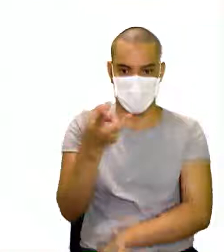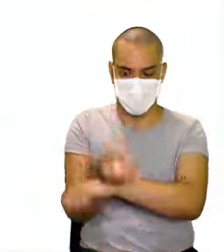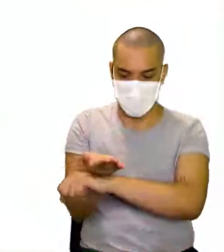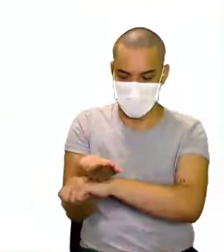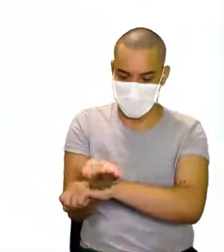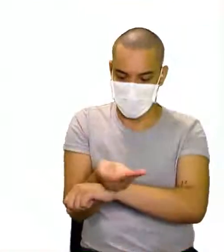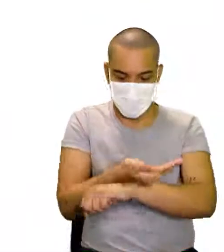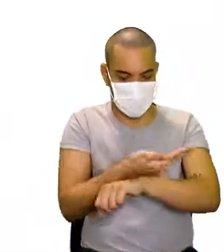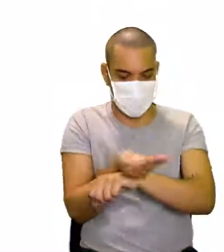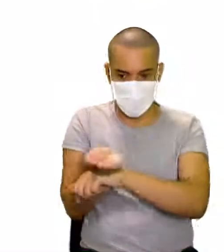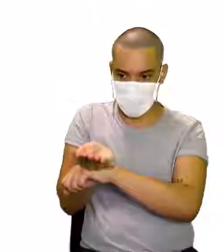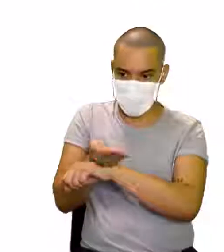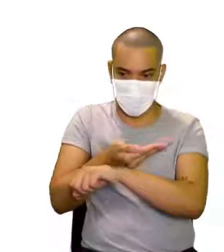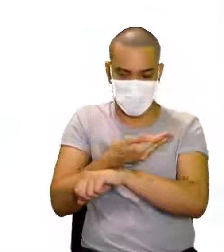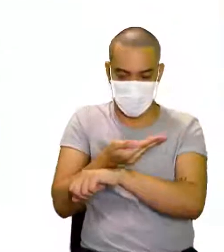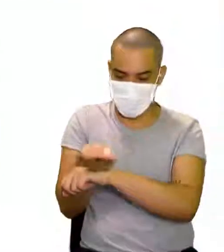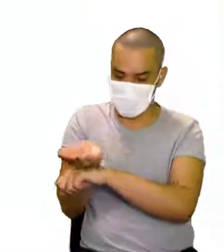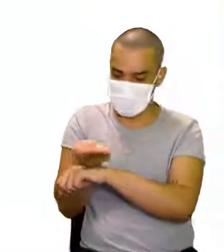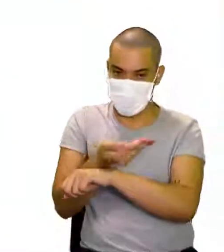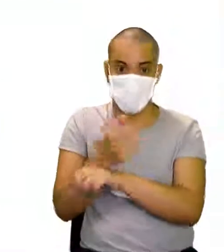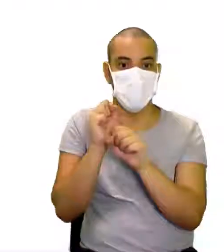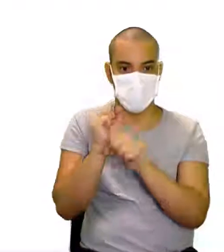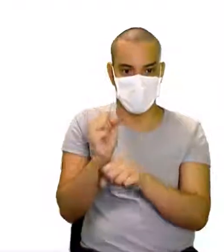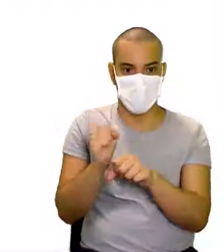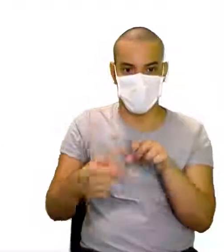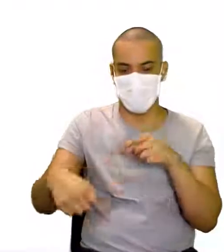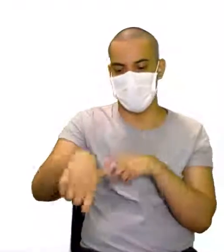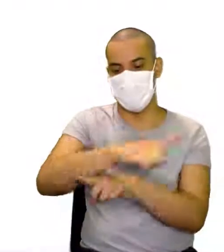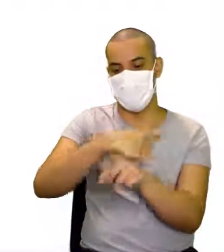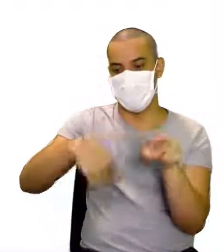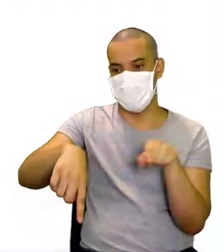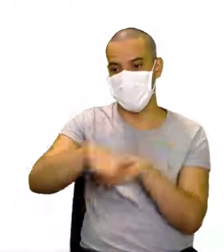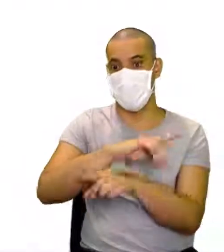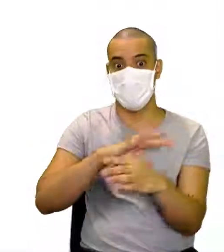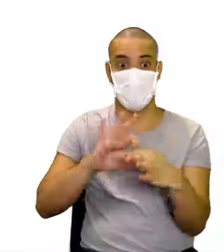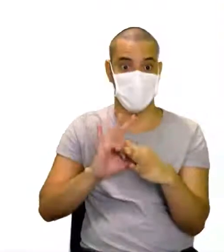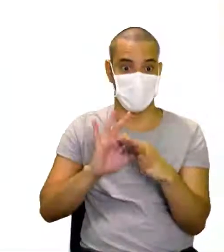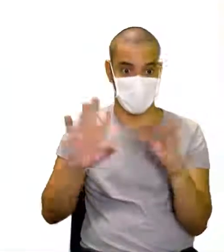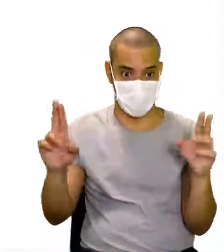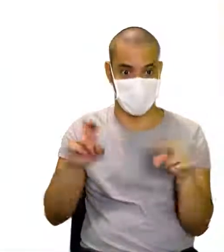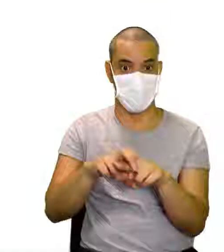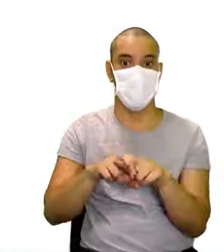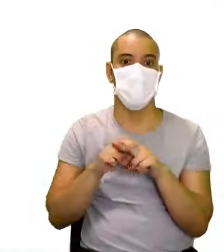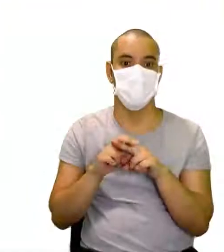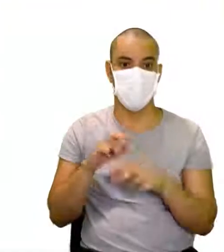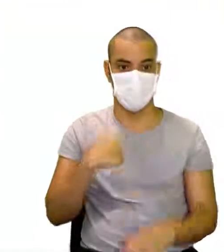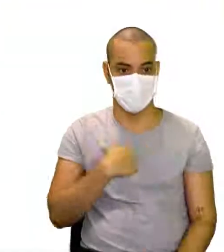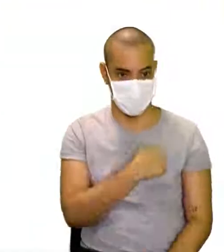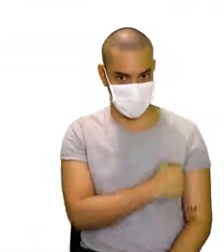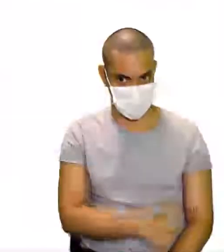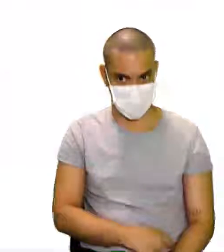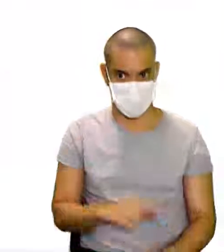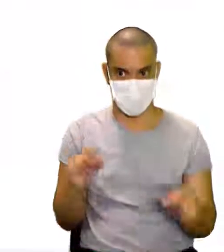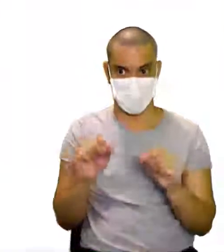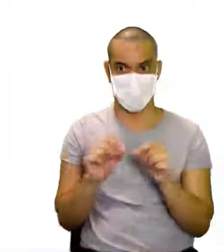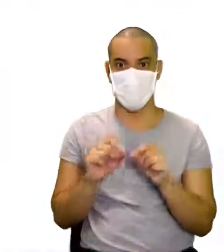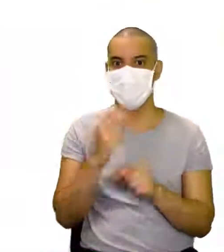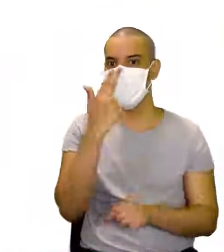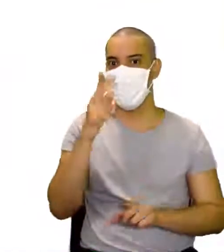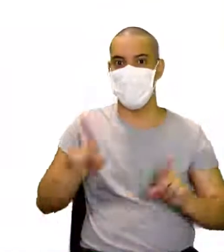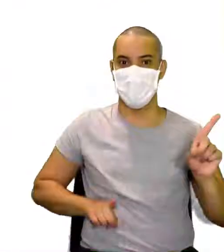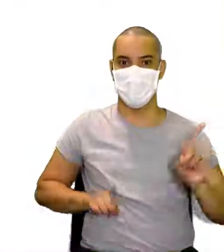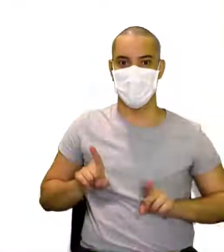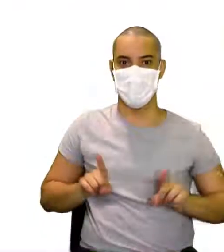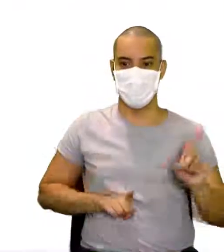ponto de apoio central, poderia mover-se livremente. Então, os chineses aqui fizeram a prima da